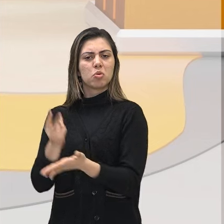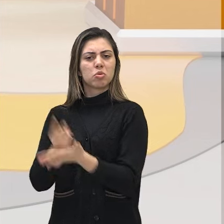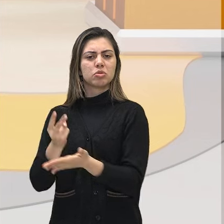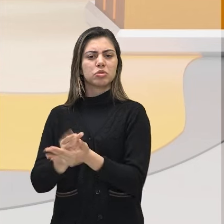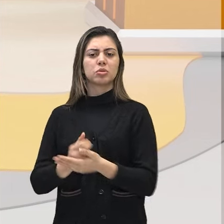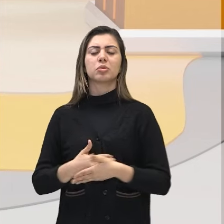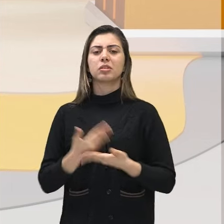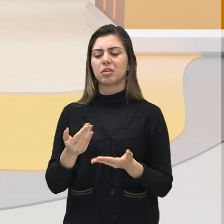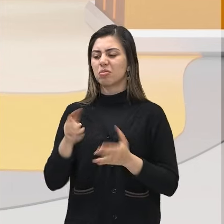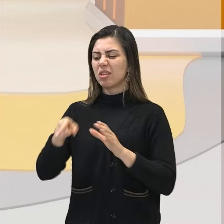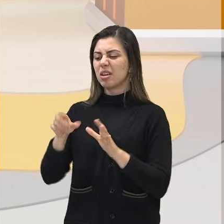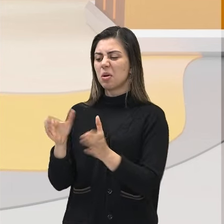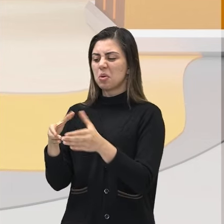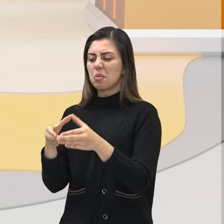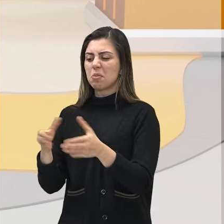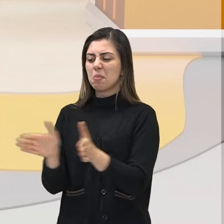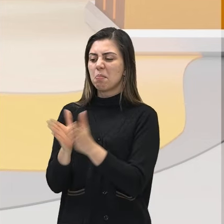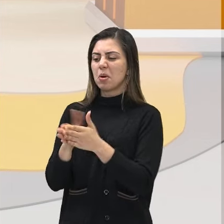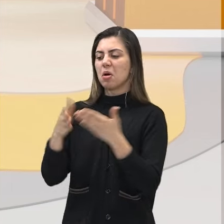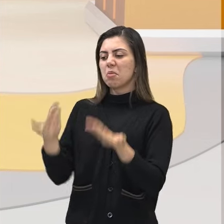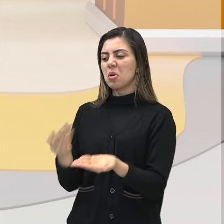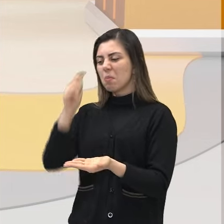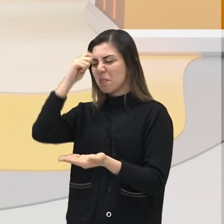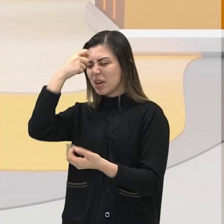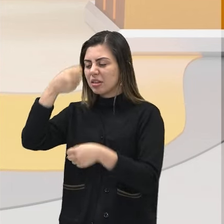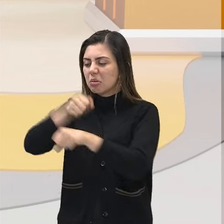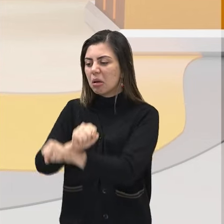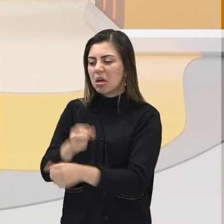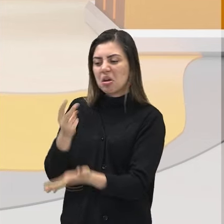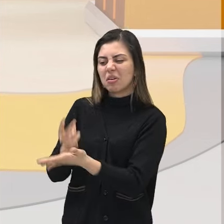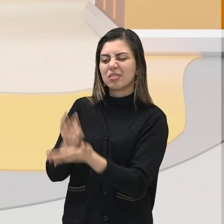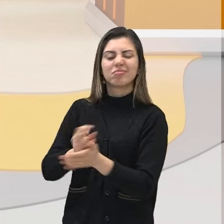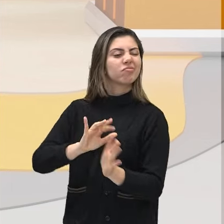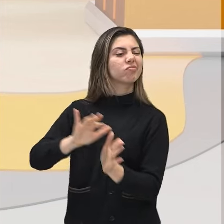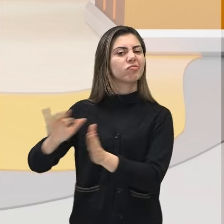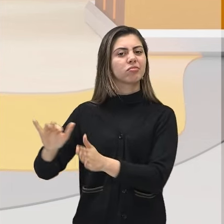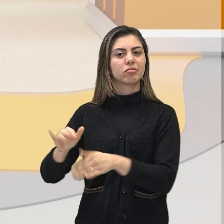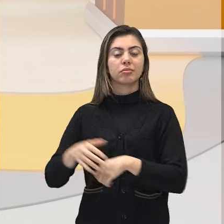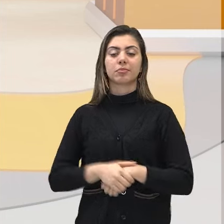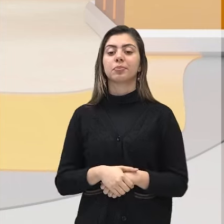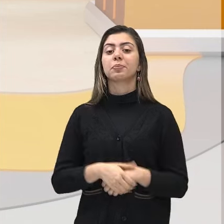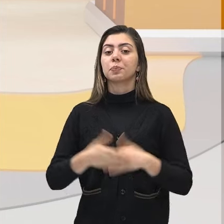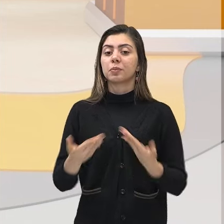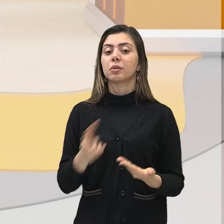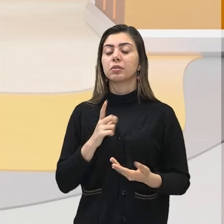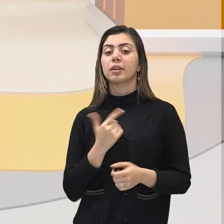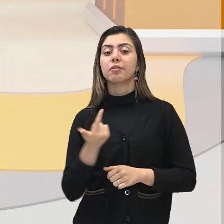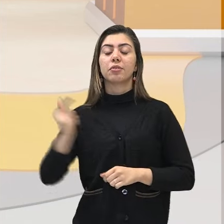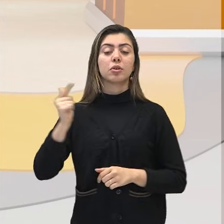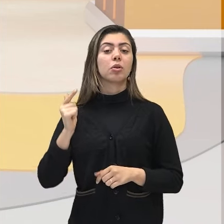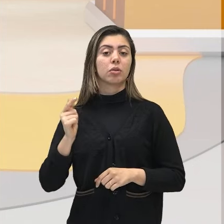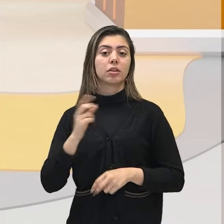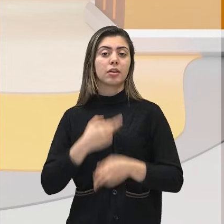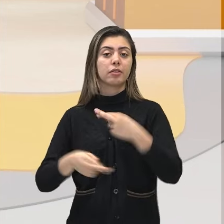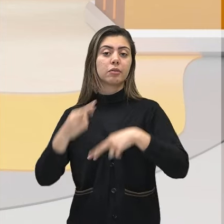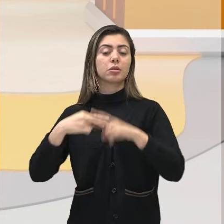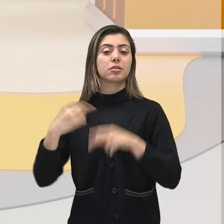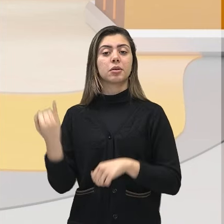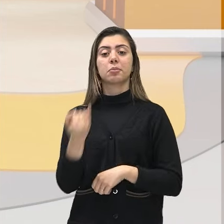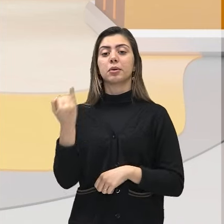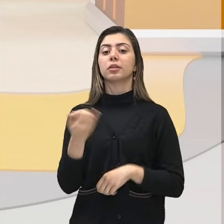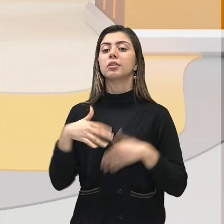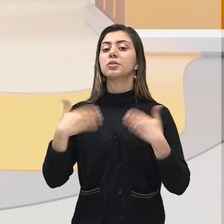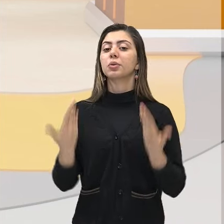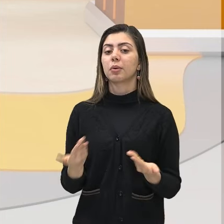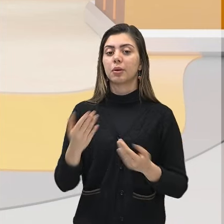mais pobres e ainda manter também os escravizados como escravizados. Outro movimento que vai ser importante é a Revolução Liberal